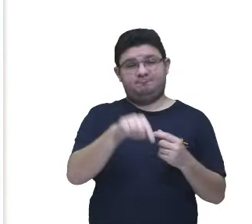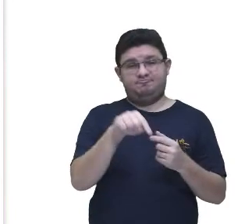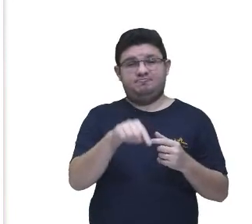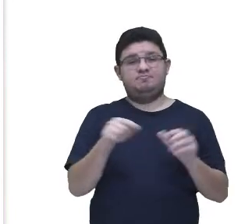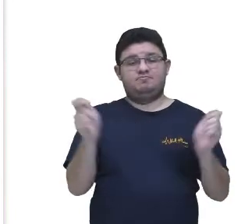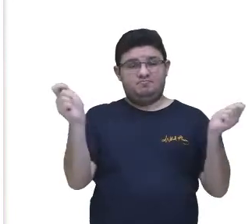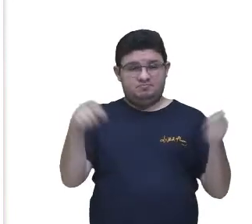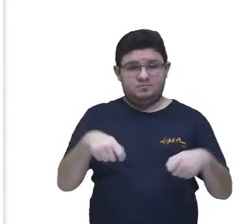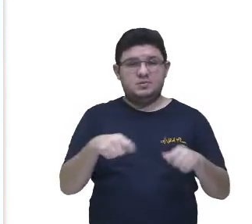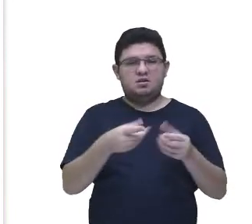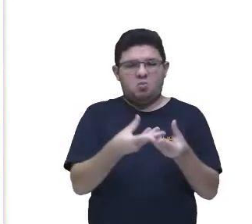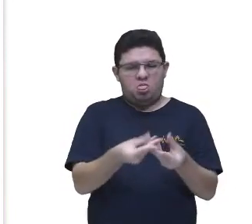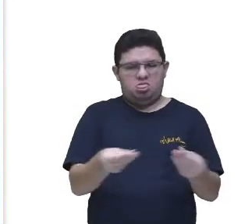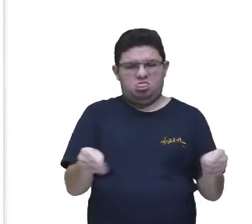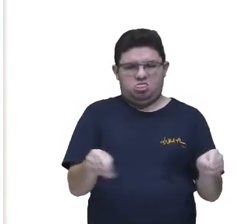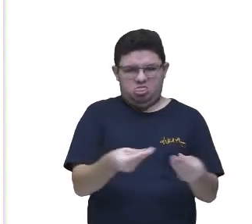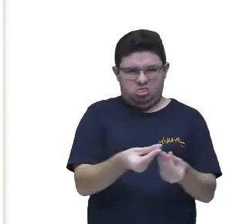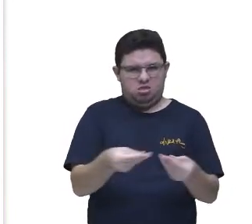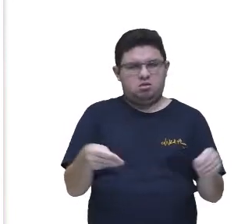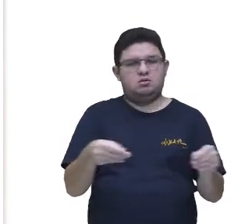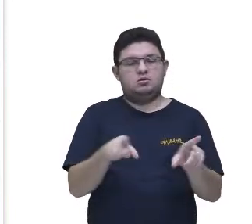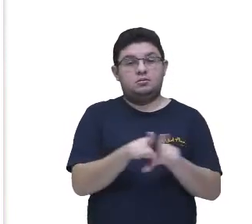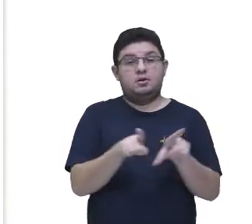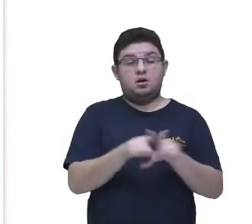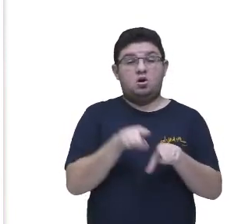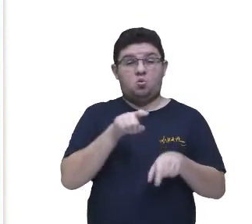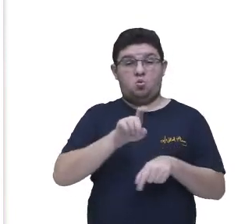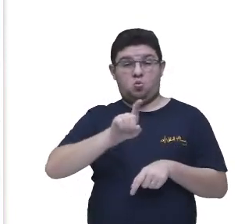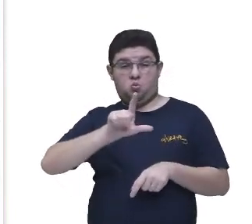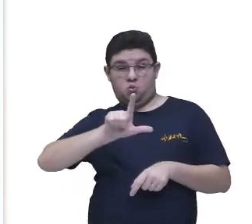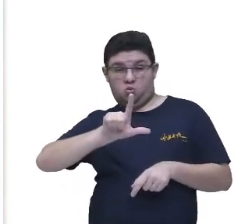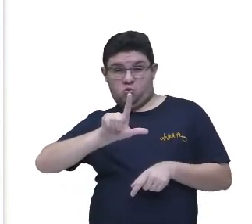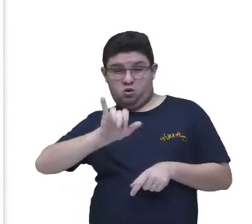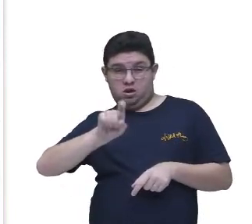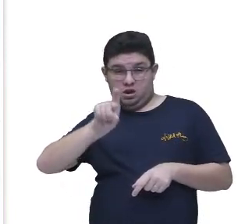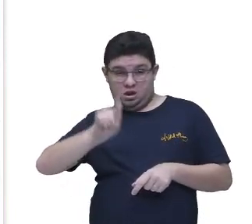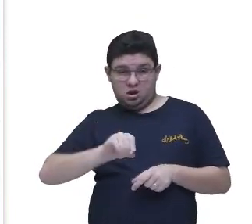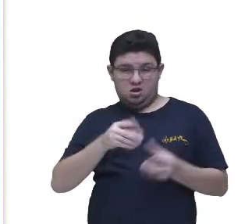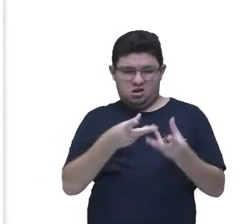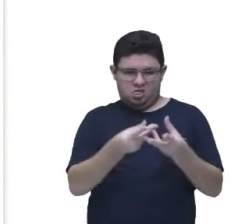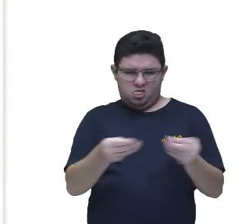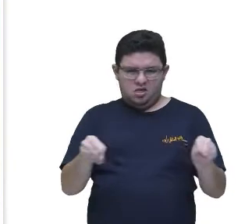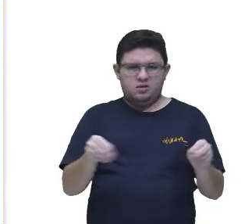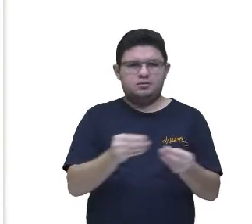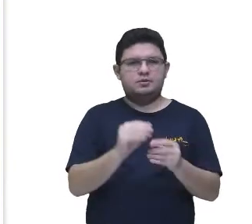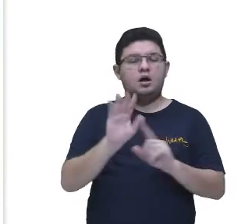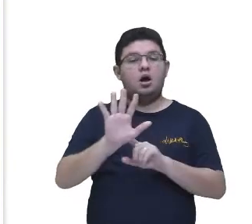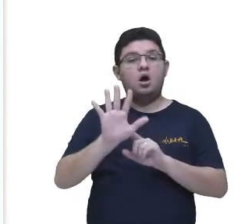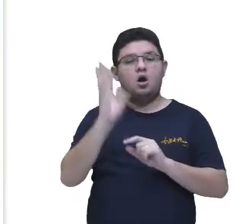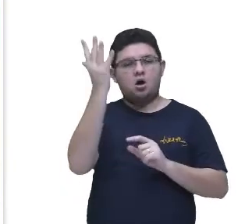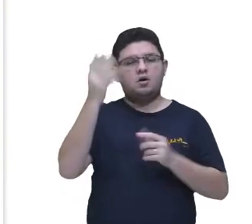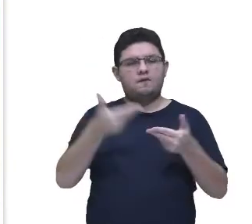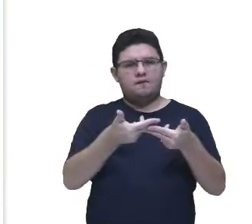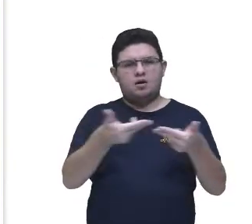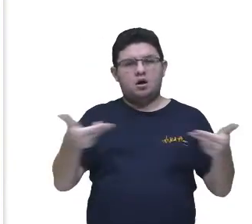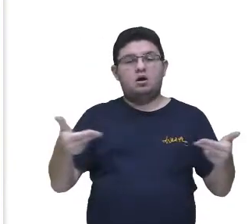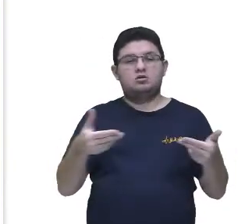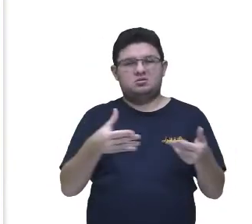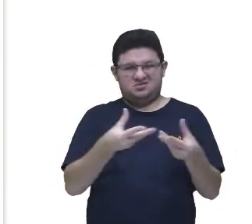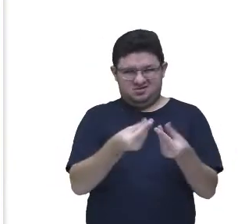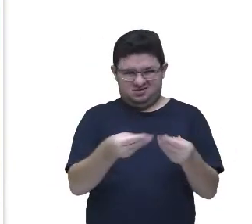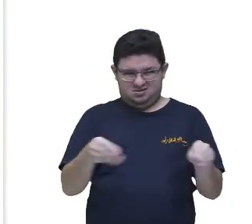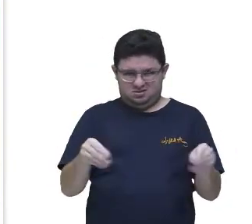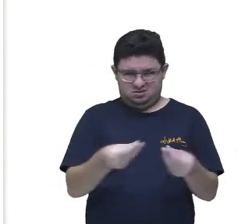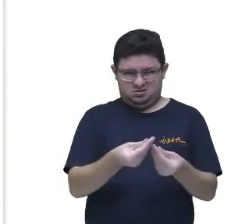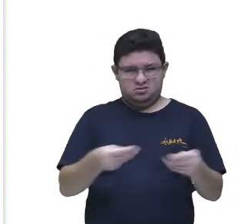naquele lugar, porque aquele lixo e decomposto, ele gera diversos resíduos que vai contaminar o solo, que vai